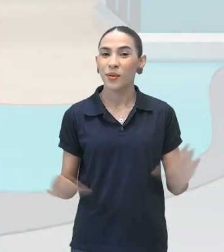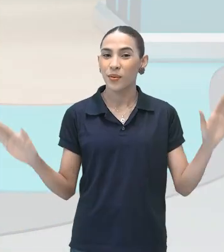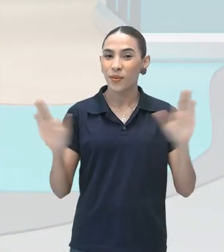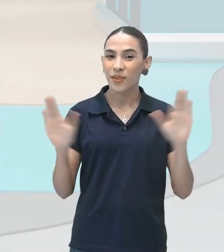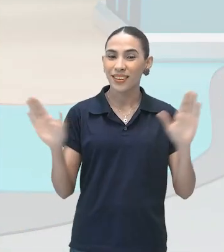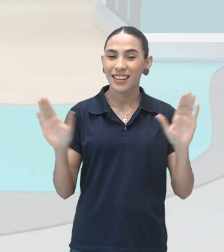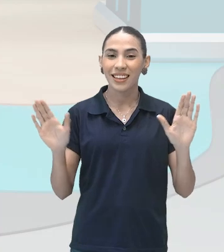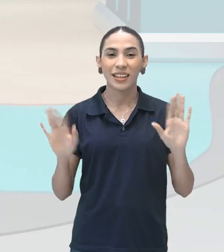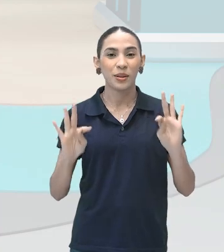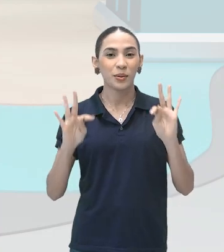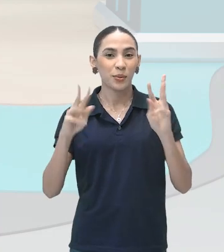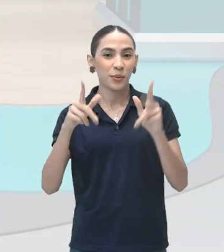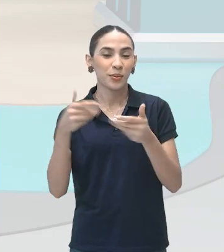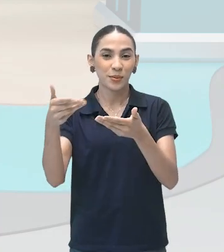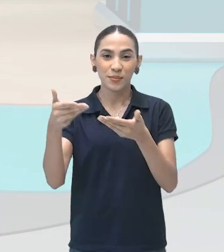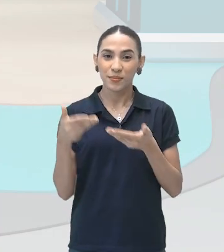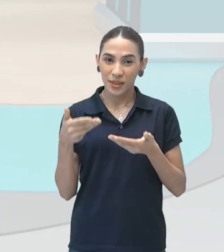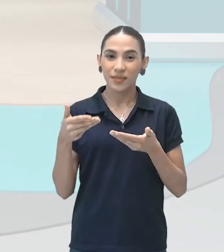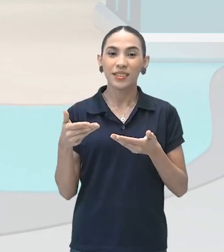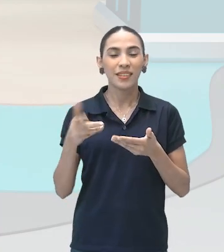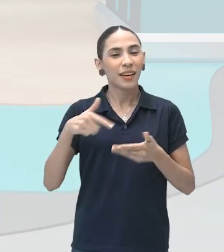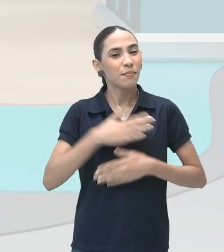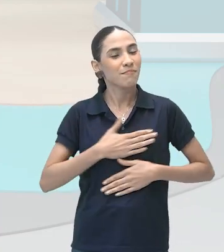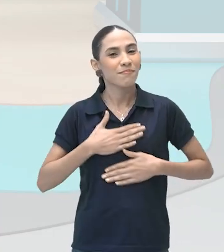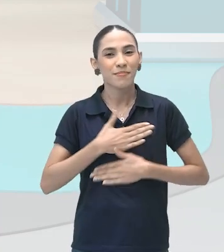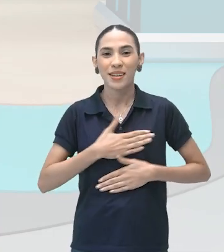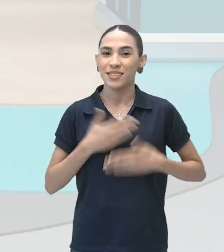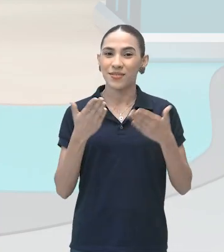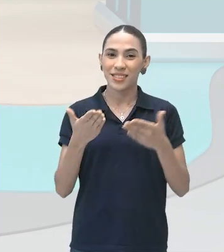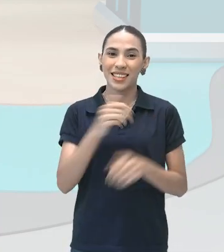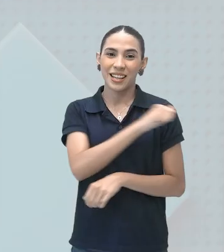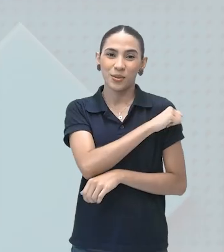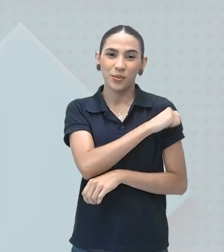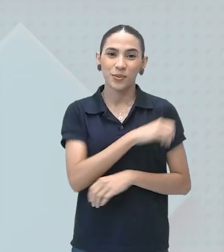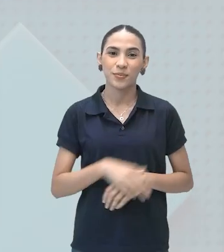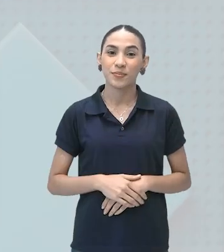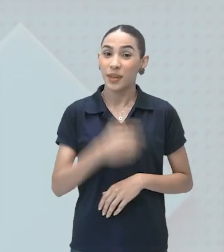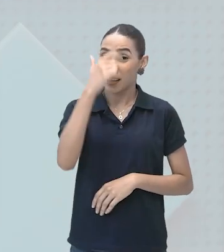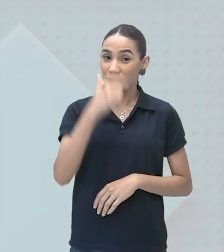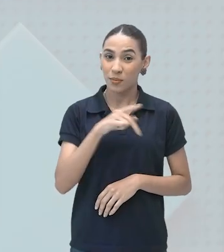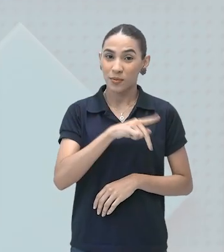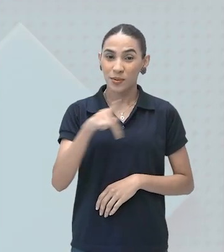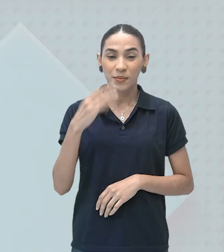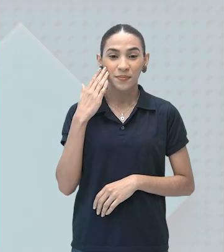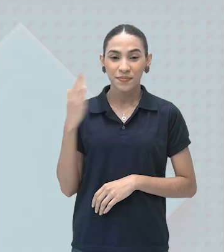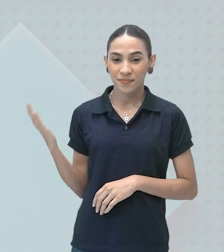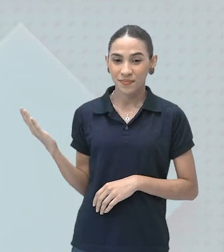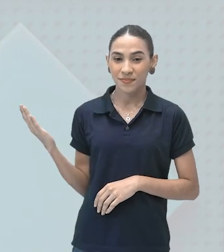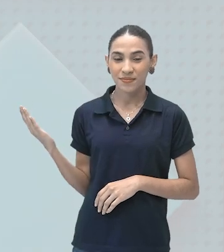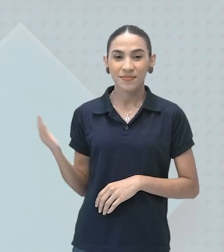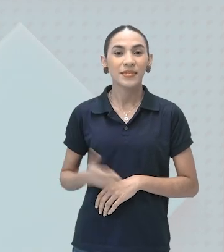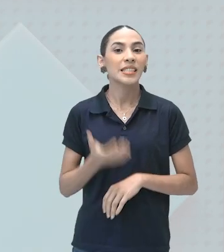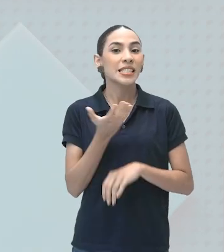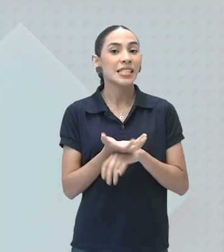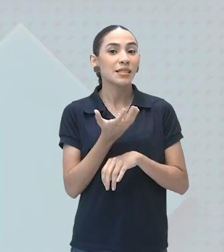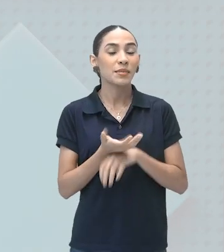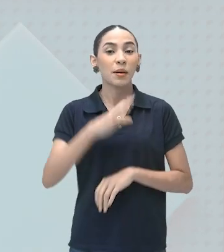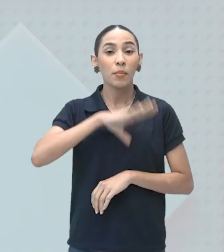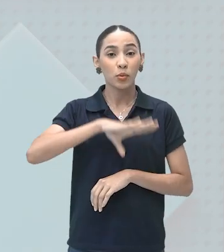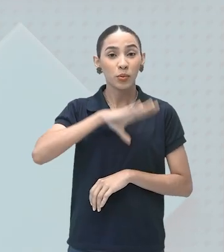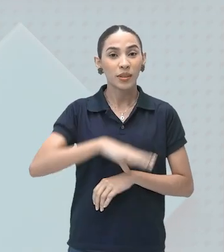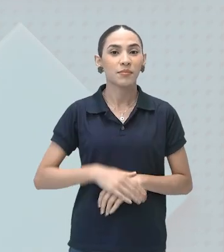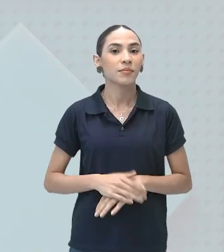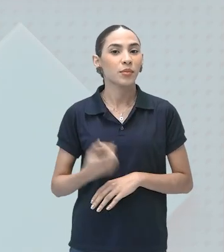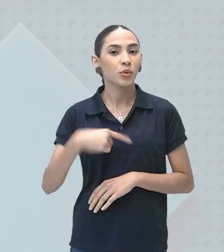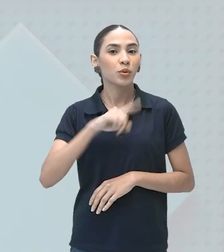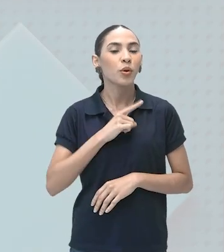Olá, olá! Sejam todos muito bem-vindos, é um prazer ter todos vocês aqui. Eu sou o professor Jean Torres, do componente de língua portuguesa,